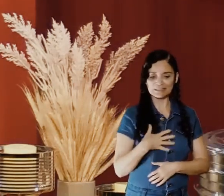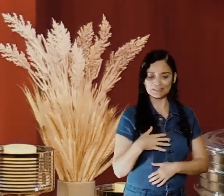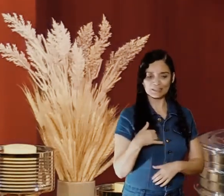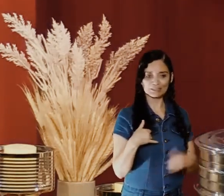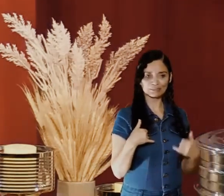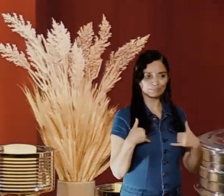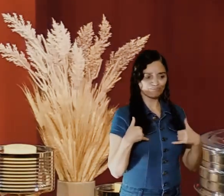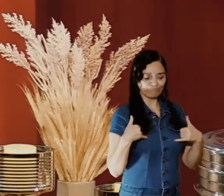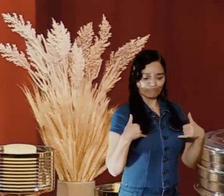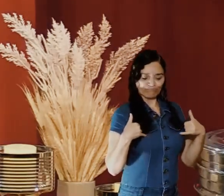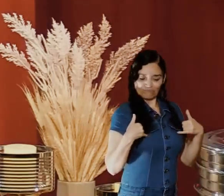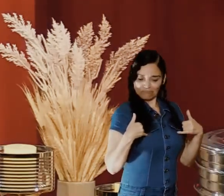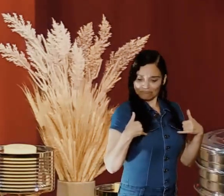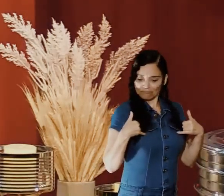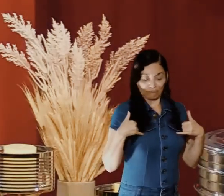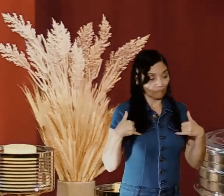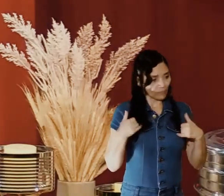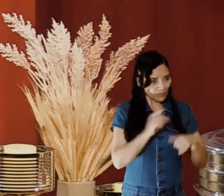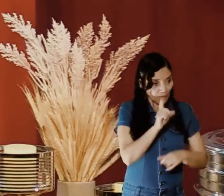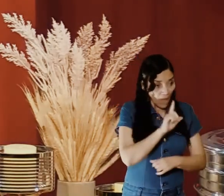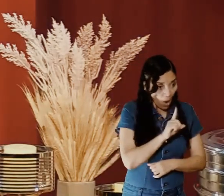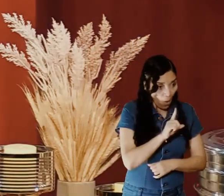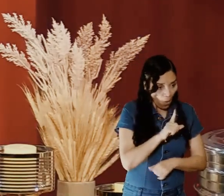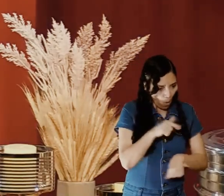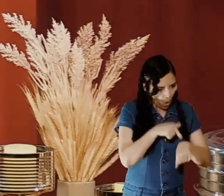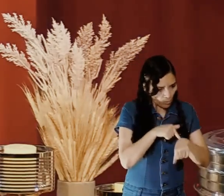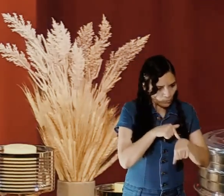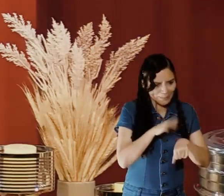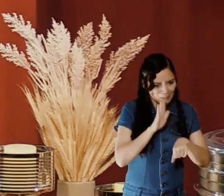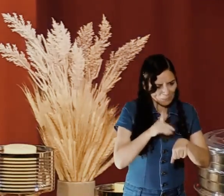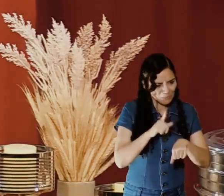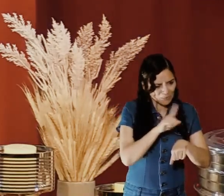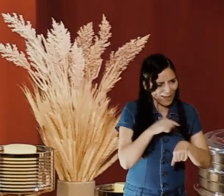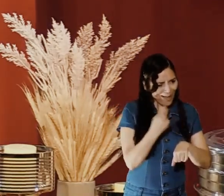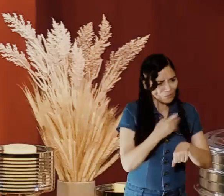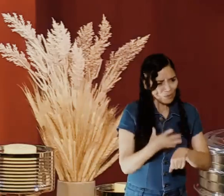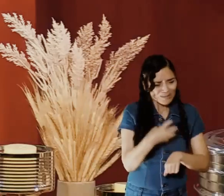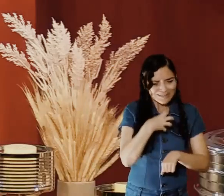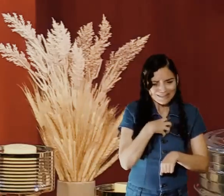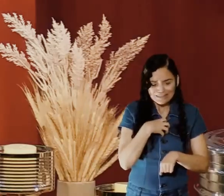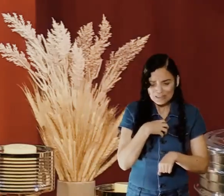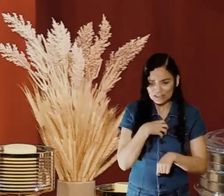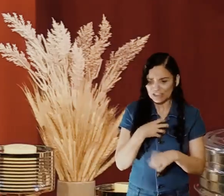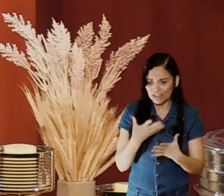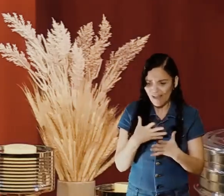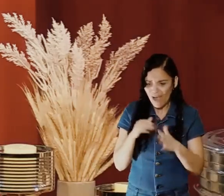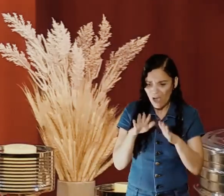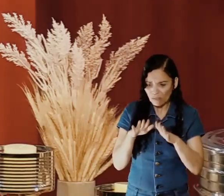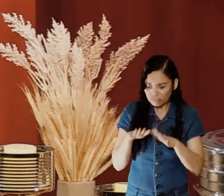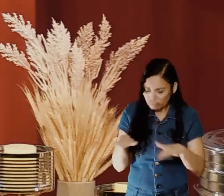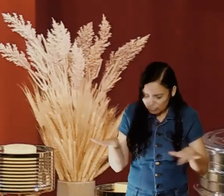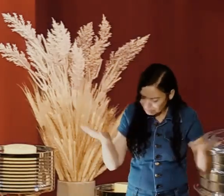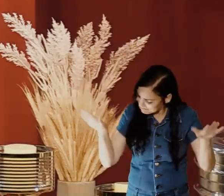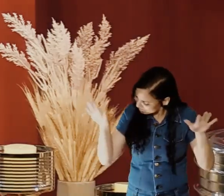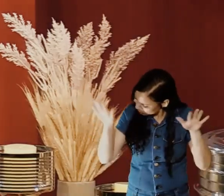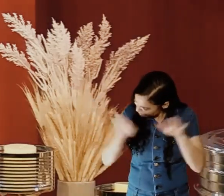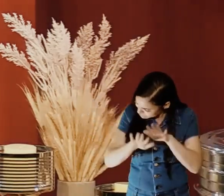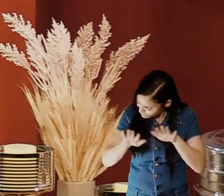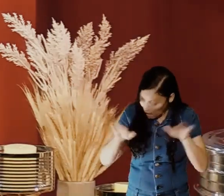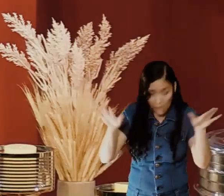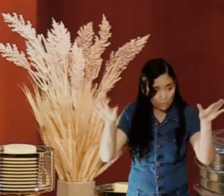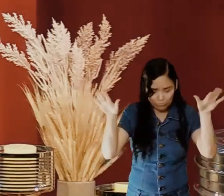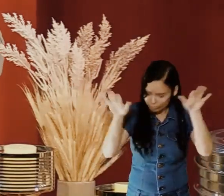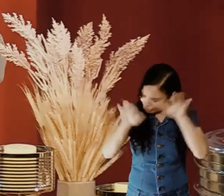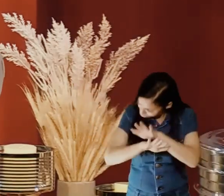diminuirmos, porque Cristo nasceu, porque o Rei nasceu, e que Ele cresça, e Ele cresce, e